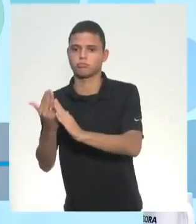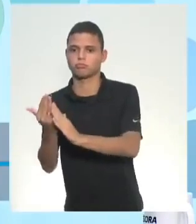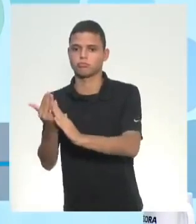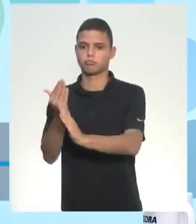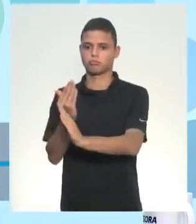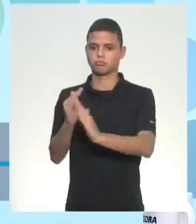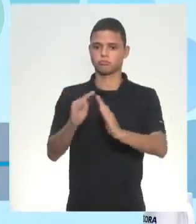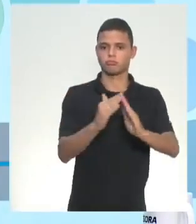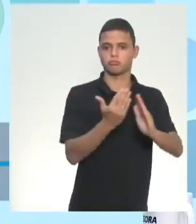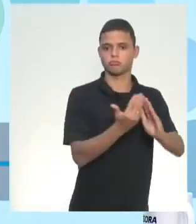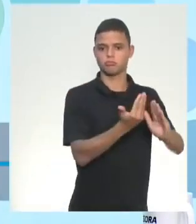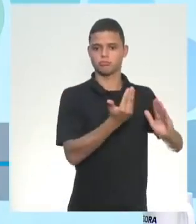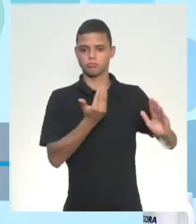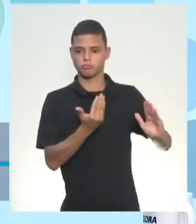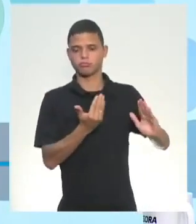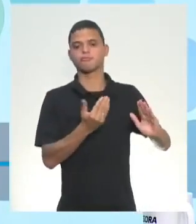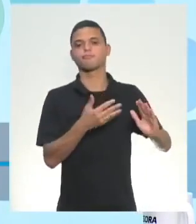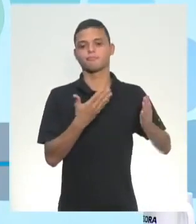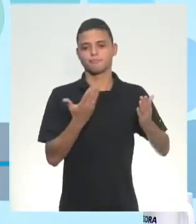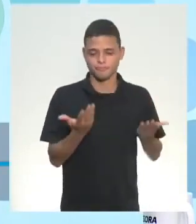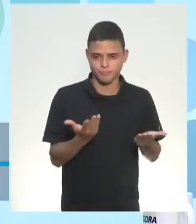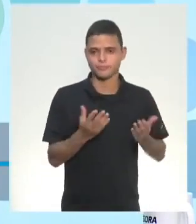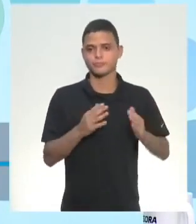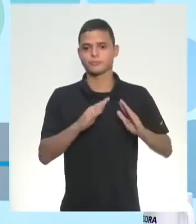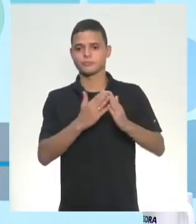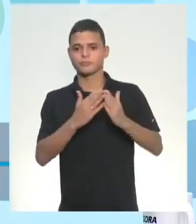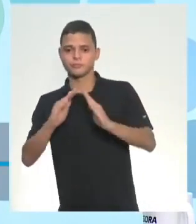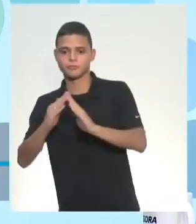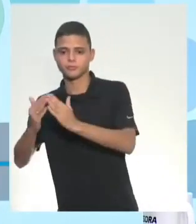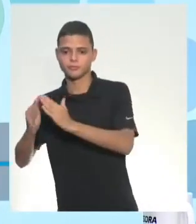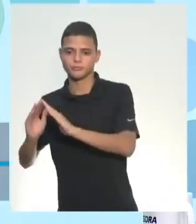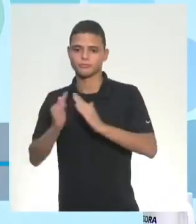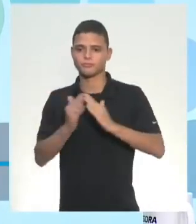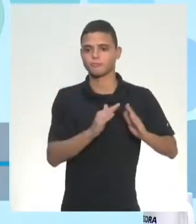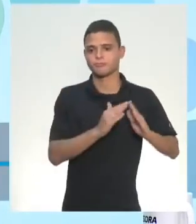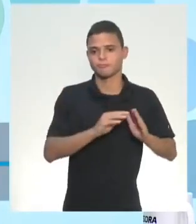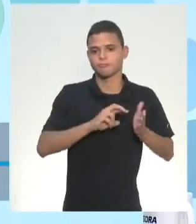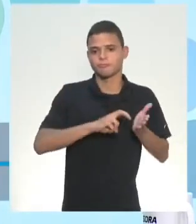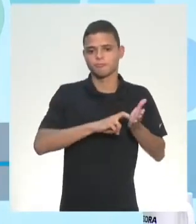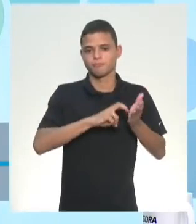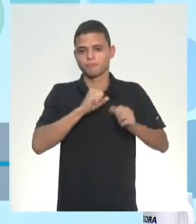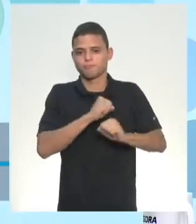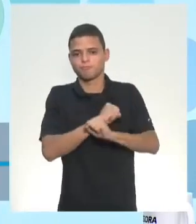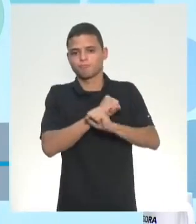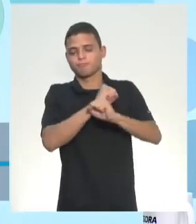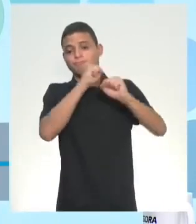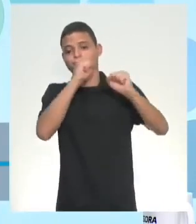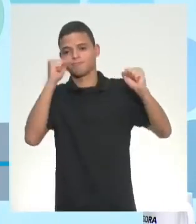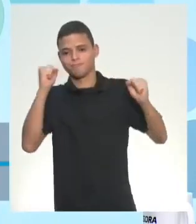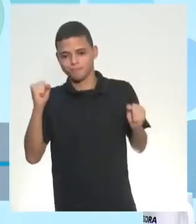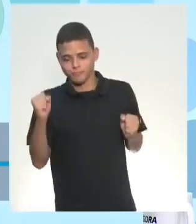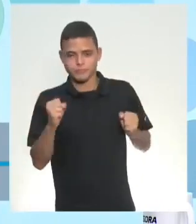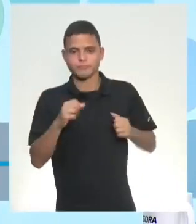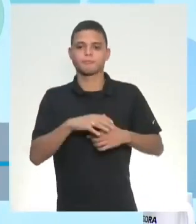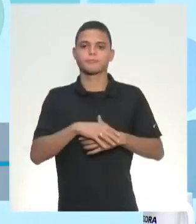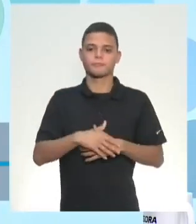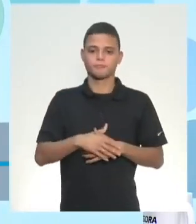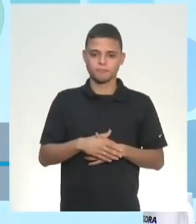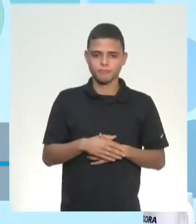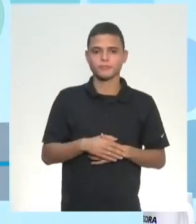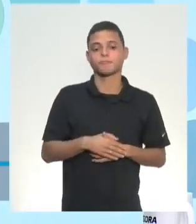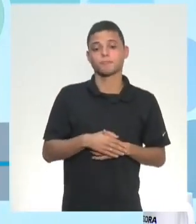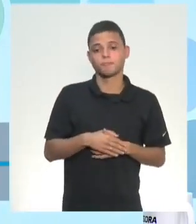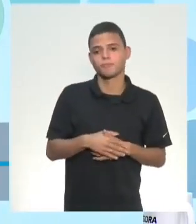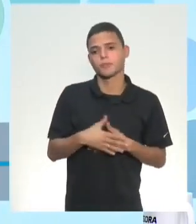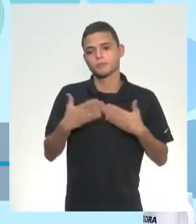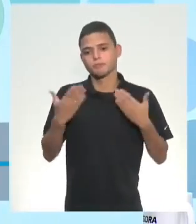a porta, o outro acordou também, assim por diante. Gente, tanta coisa legal para falar de cortiço, não que seja